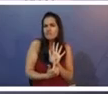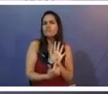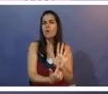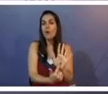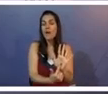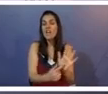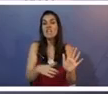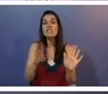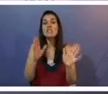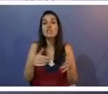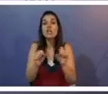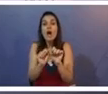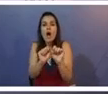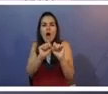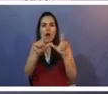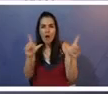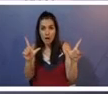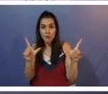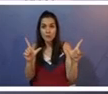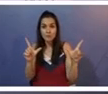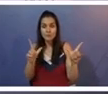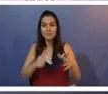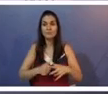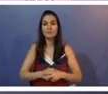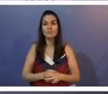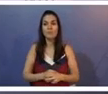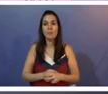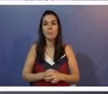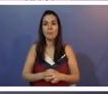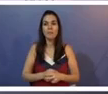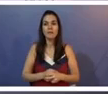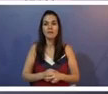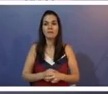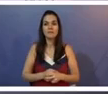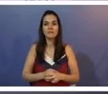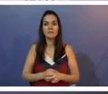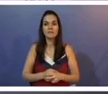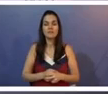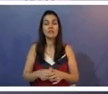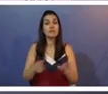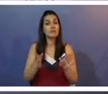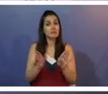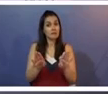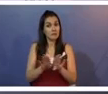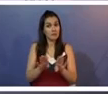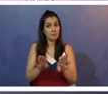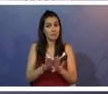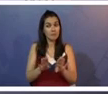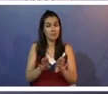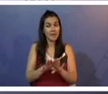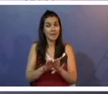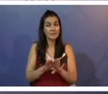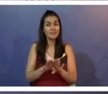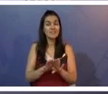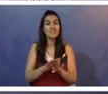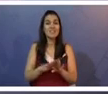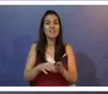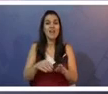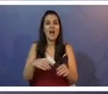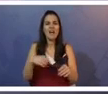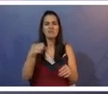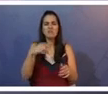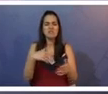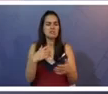deixa claro, explícito, com isenção até mesmo de ideias com as quais não concorda, olha só.